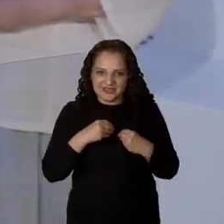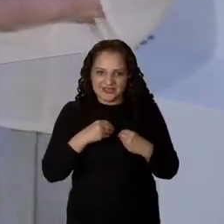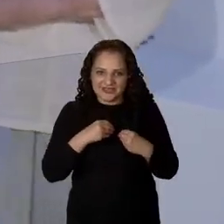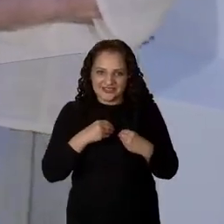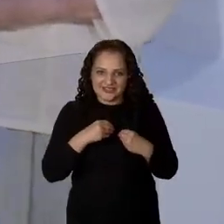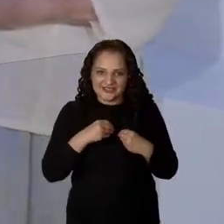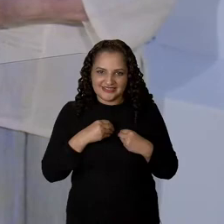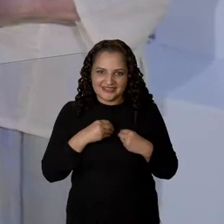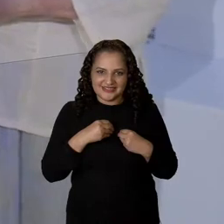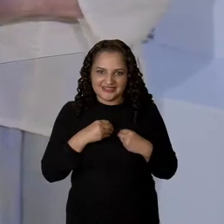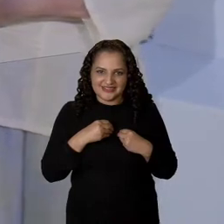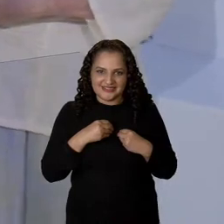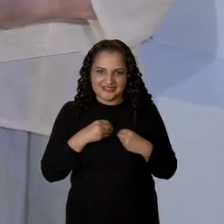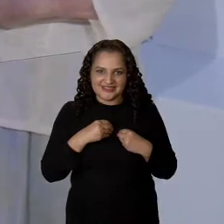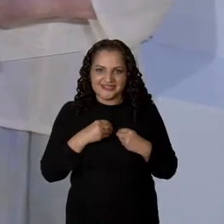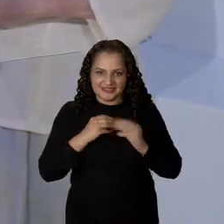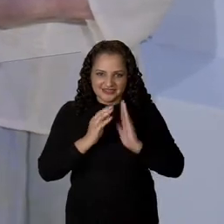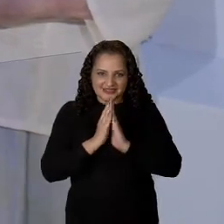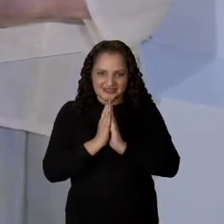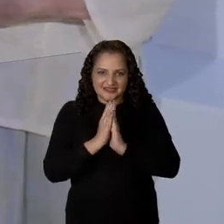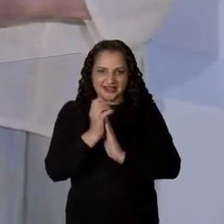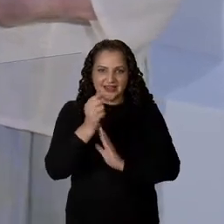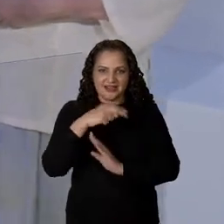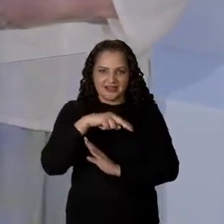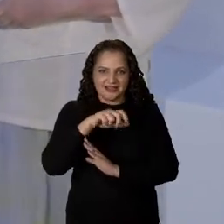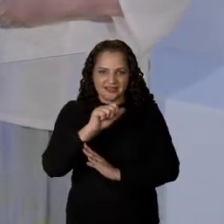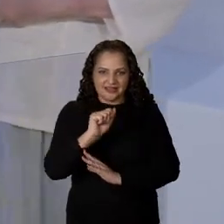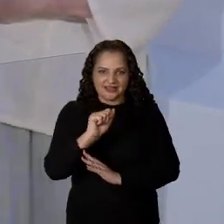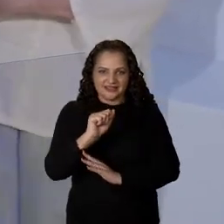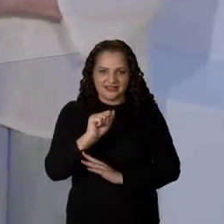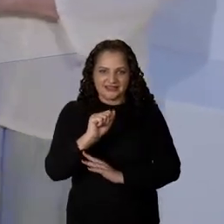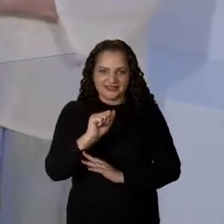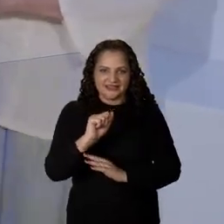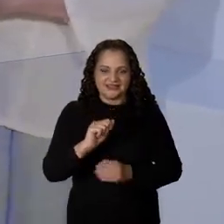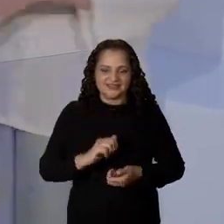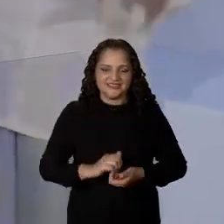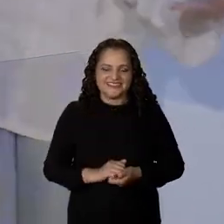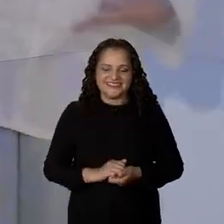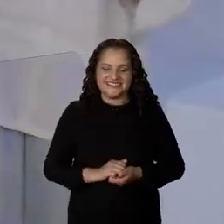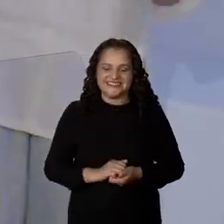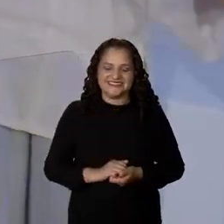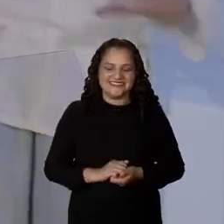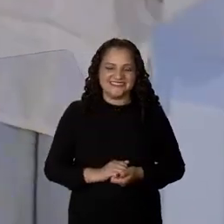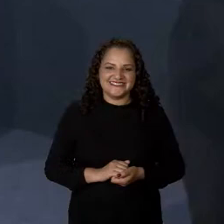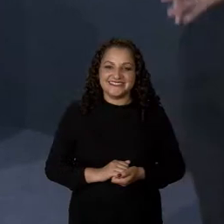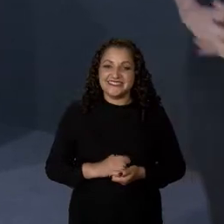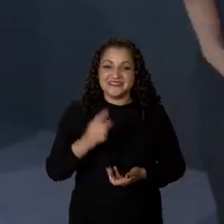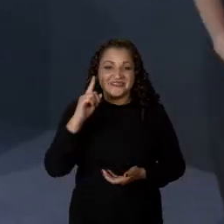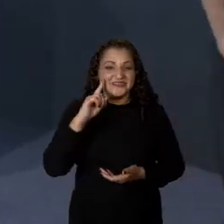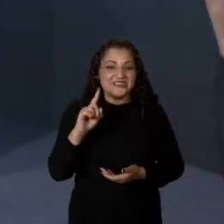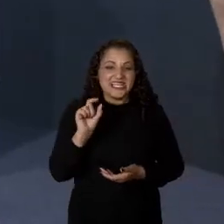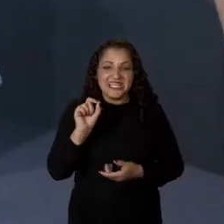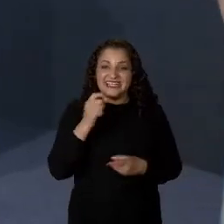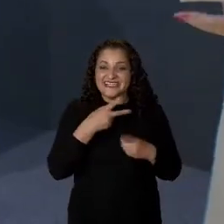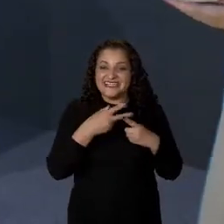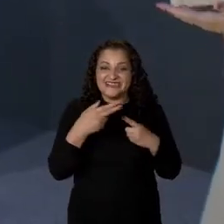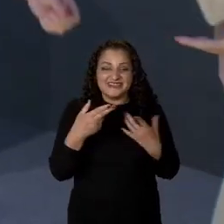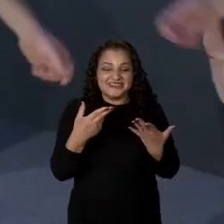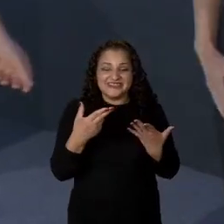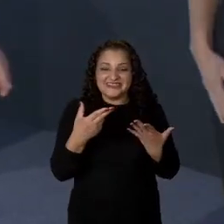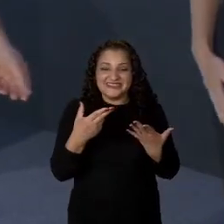Por favor, Ana. Senão eu vou saber quem ganhou. Faz parte do